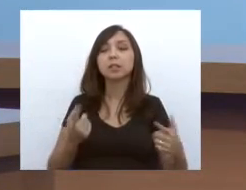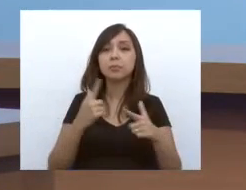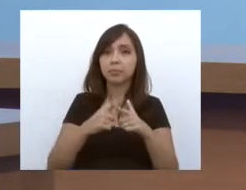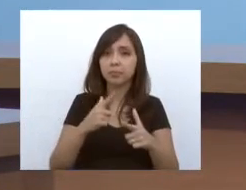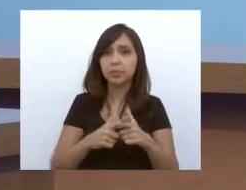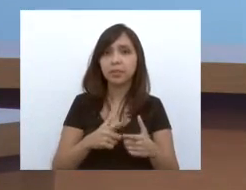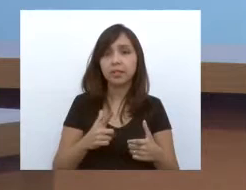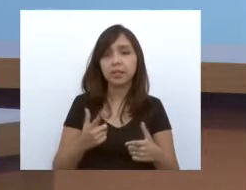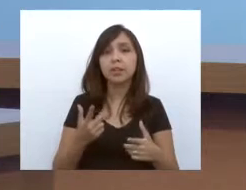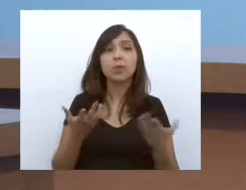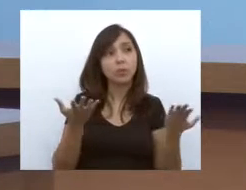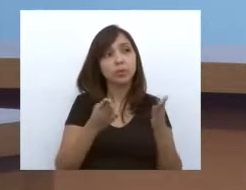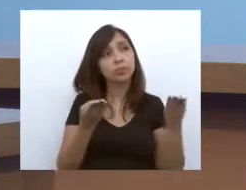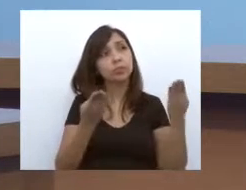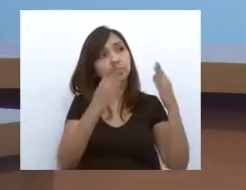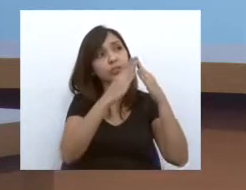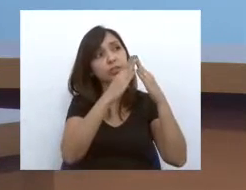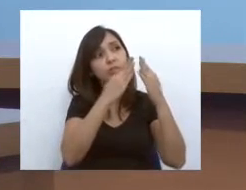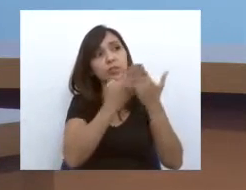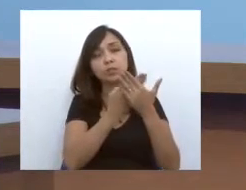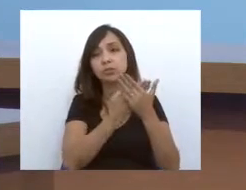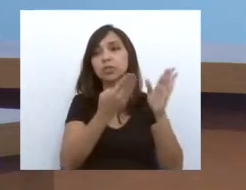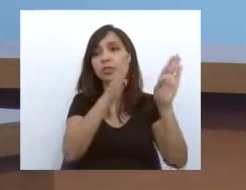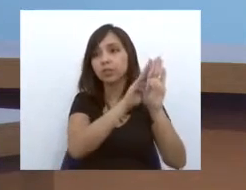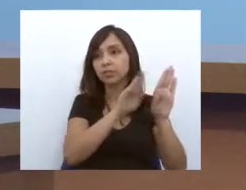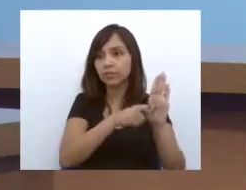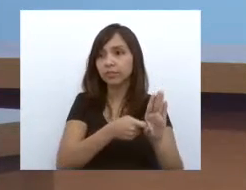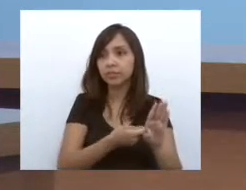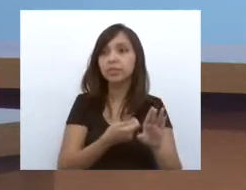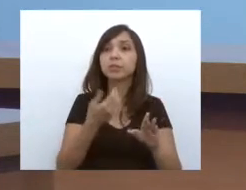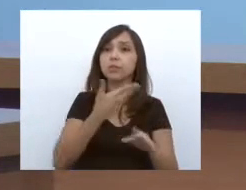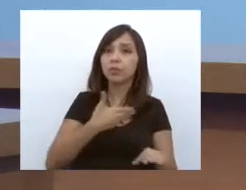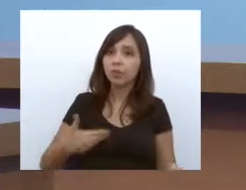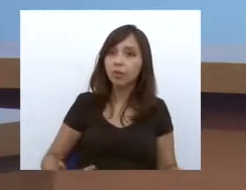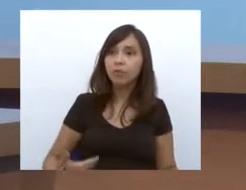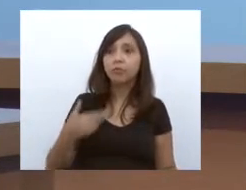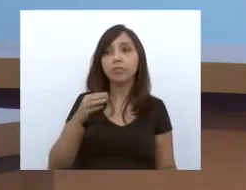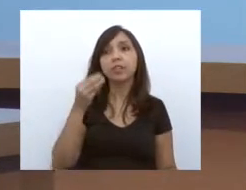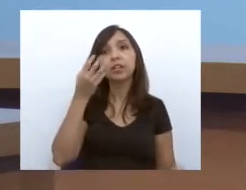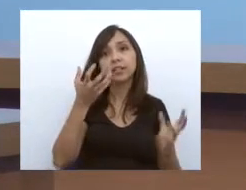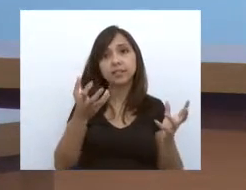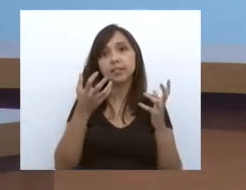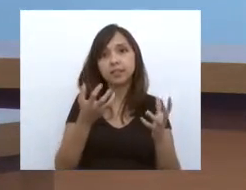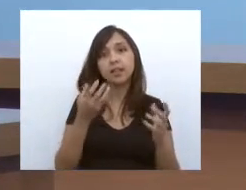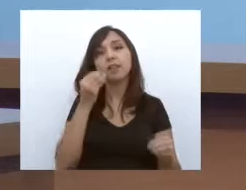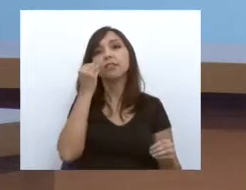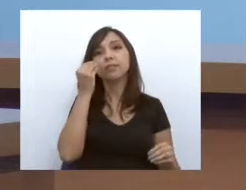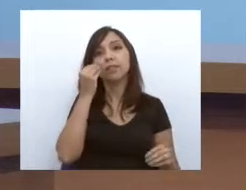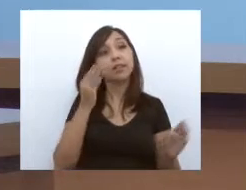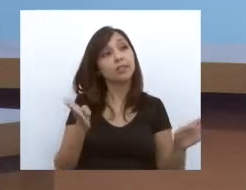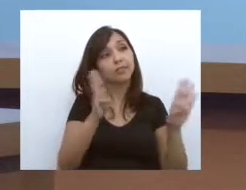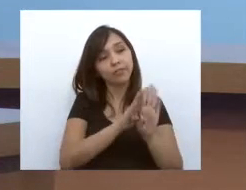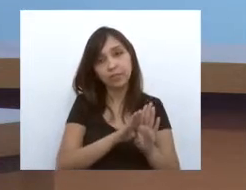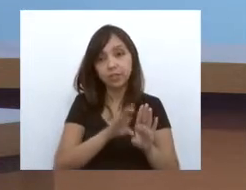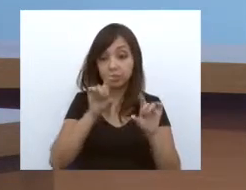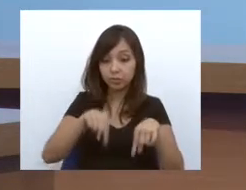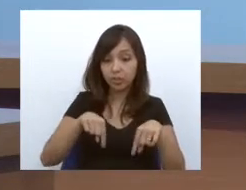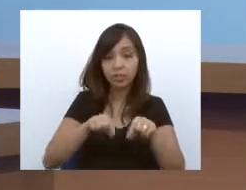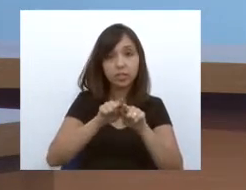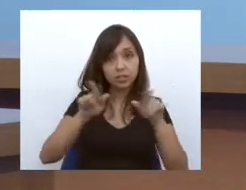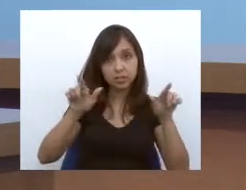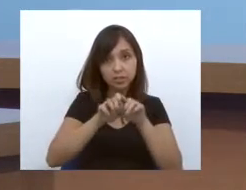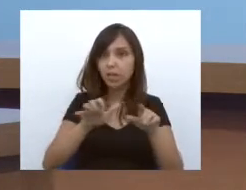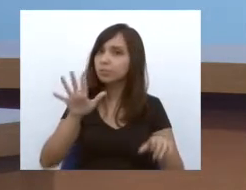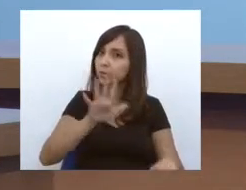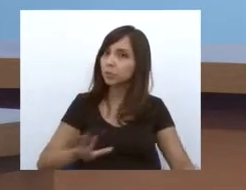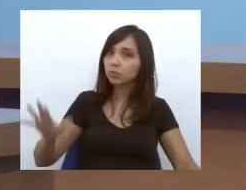ao grande fechamento de escolas que o governo do estado pretende implementar, não só na cidade de Guarulhos, como em todo o